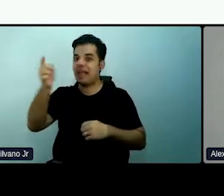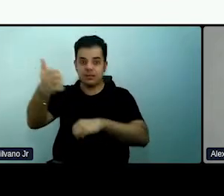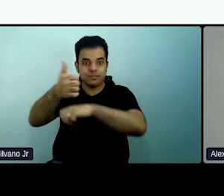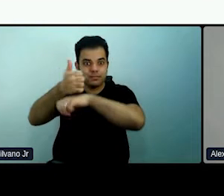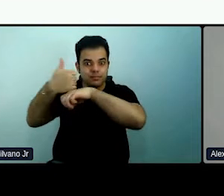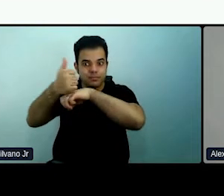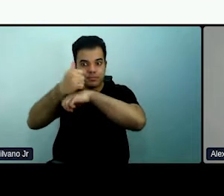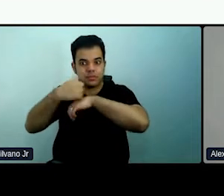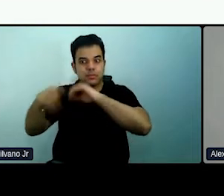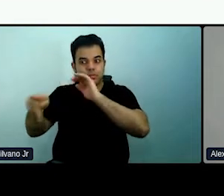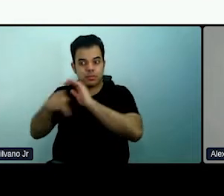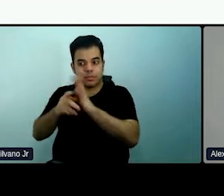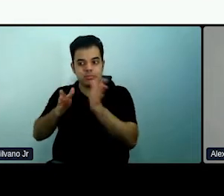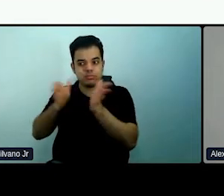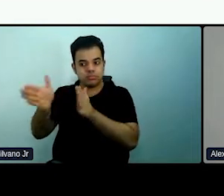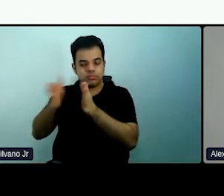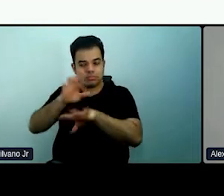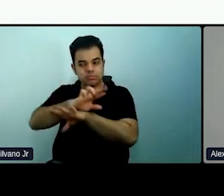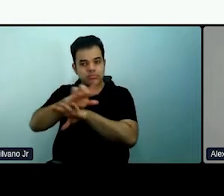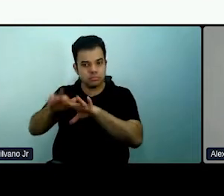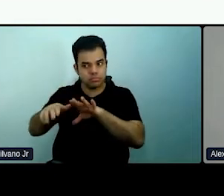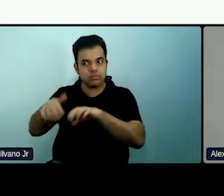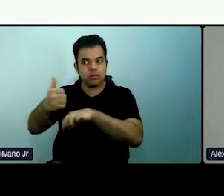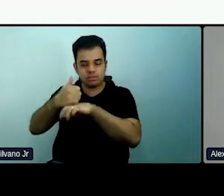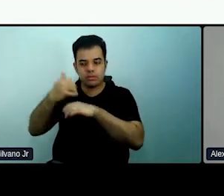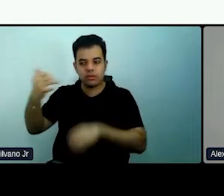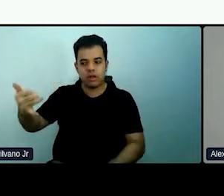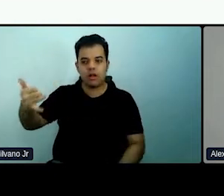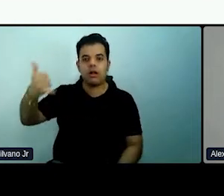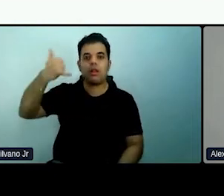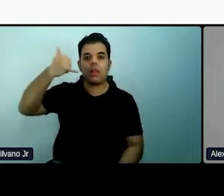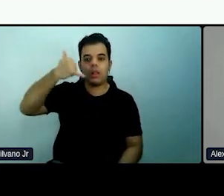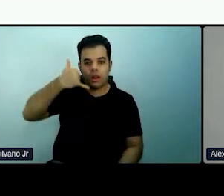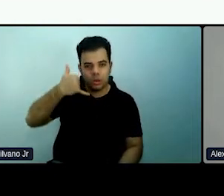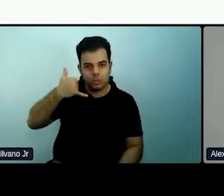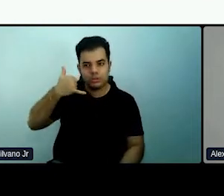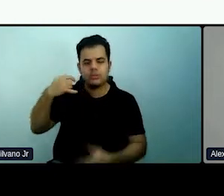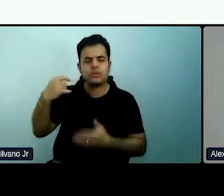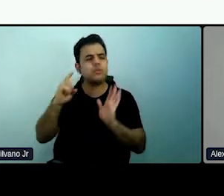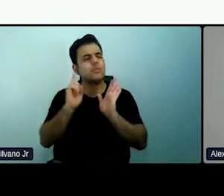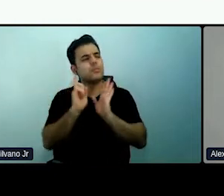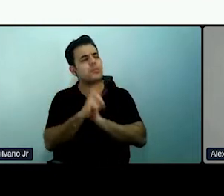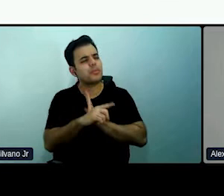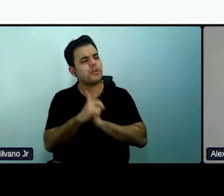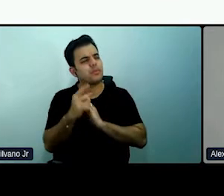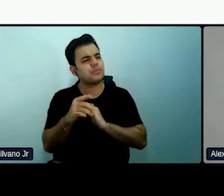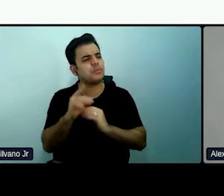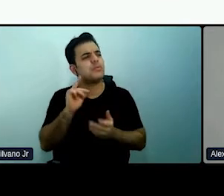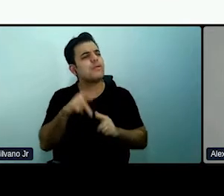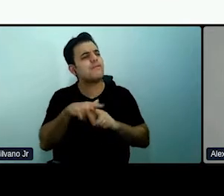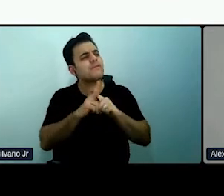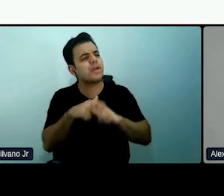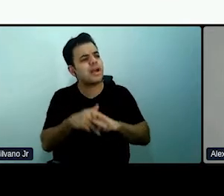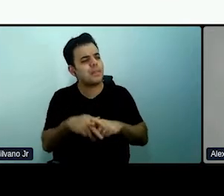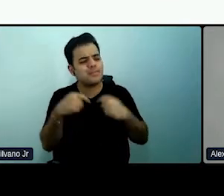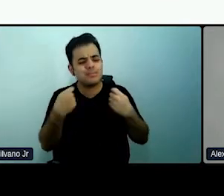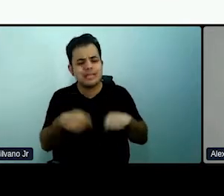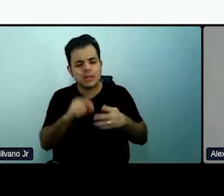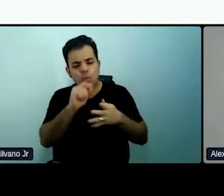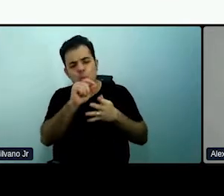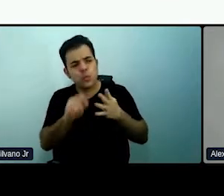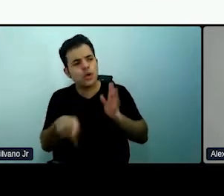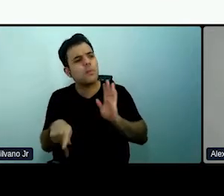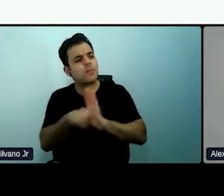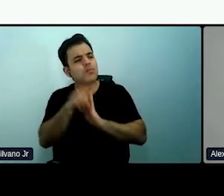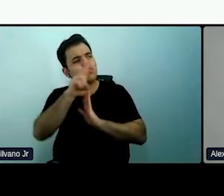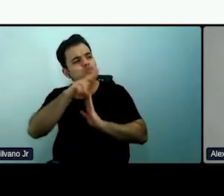Serasa Experian, que foi fundamental, né? Ela me ligou perguntando, Álvaro, quais são as ferramentas que você vai precisar utilizar no